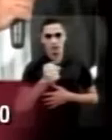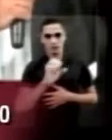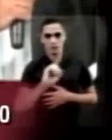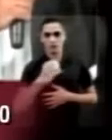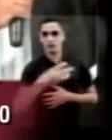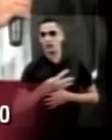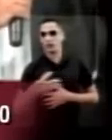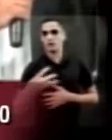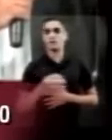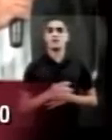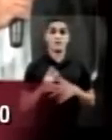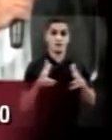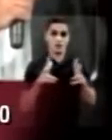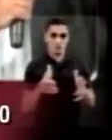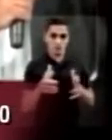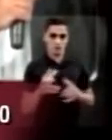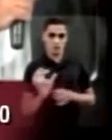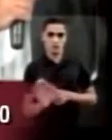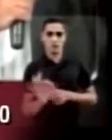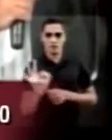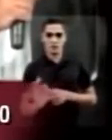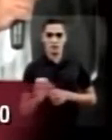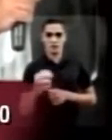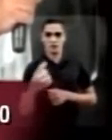2.803, que corresponde a